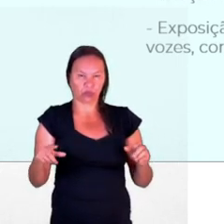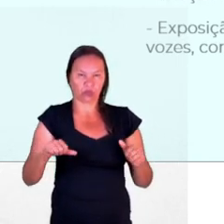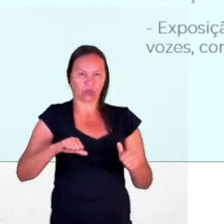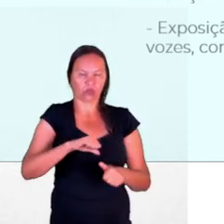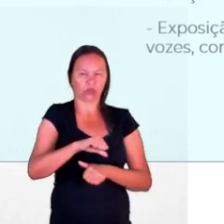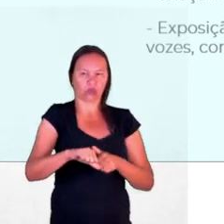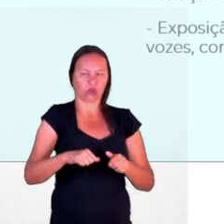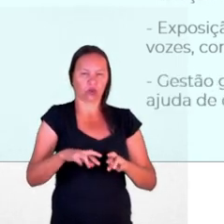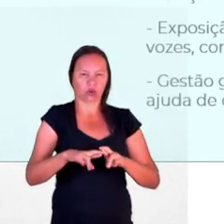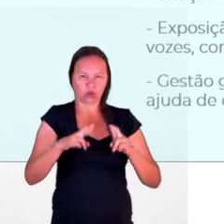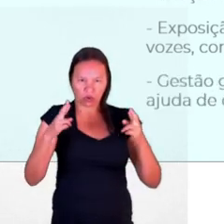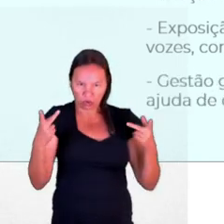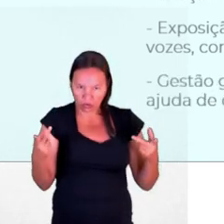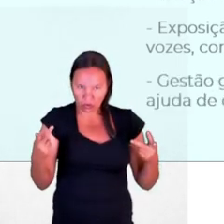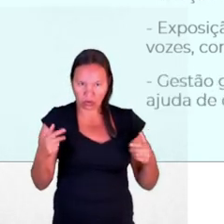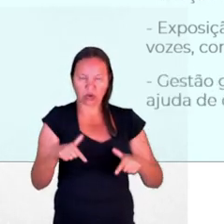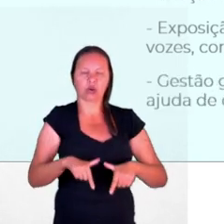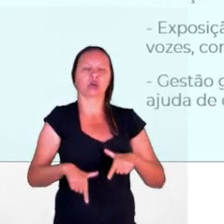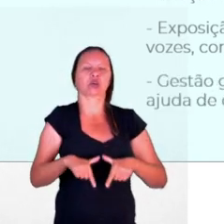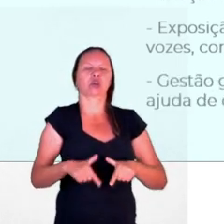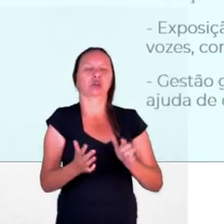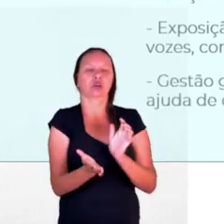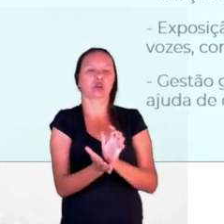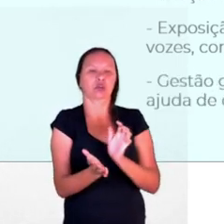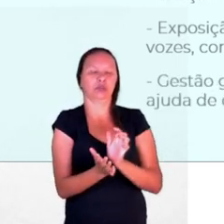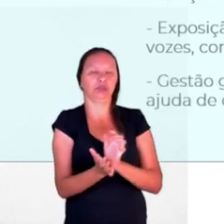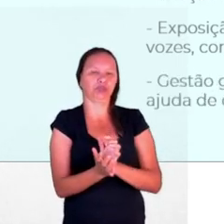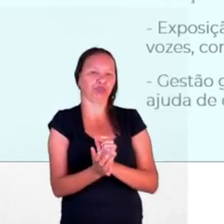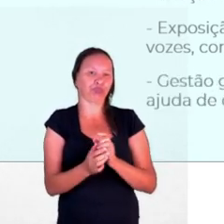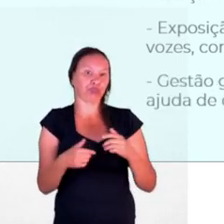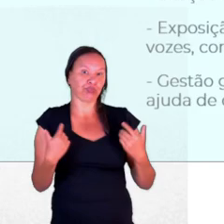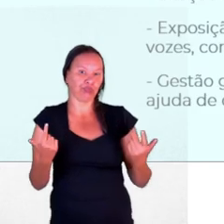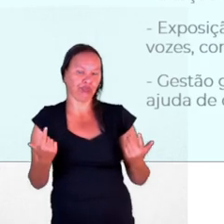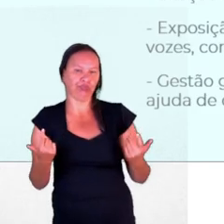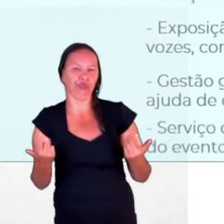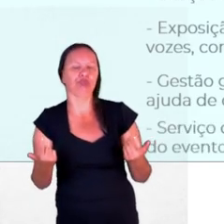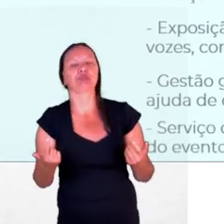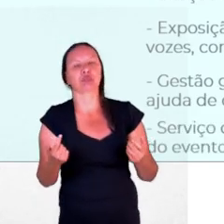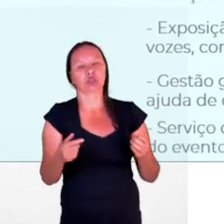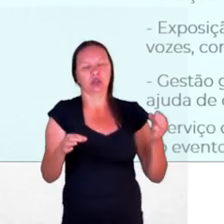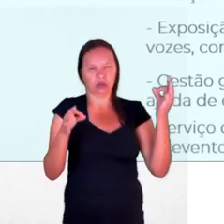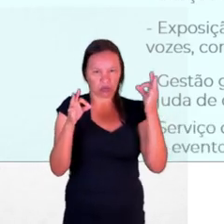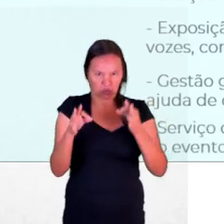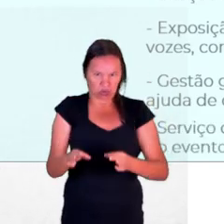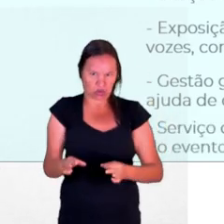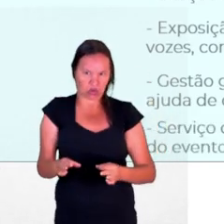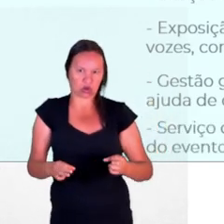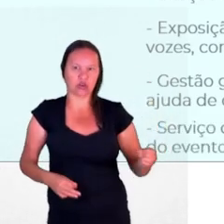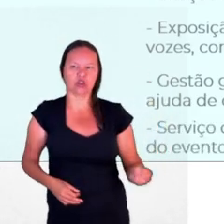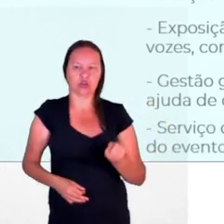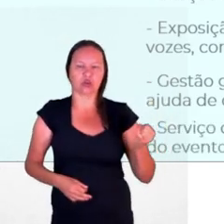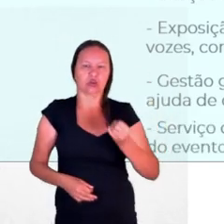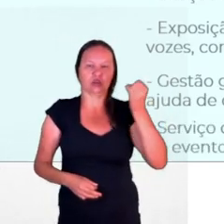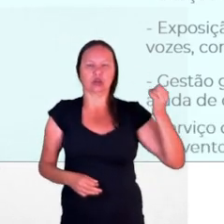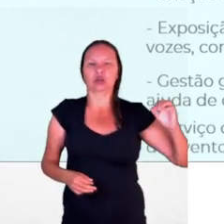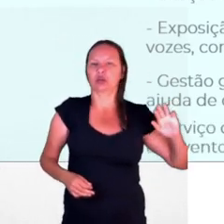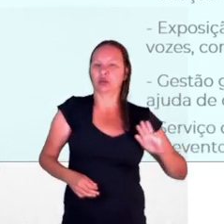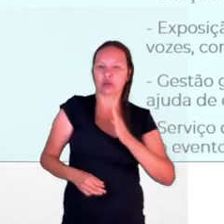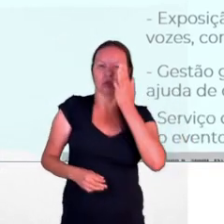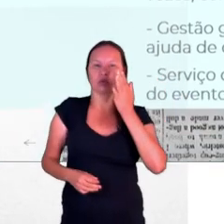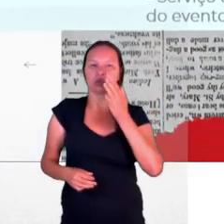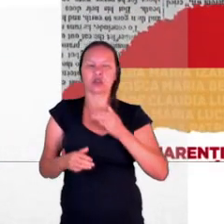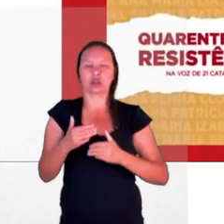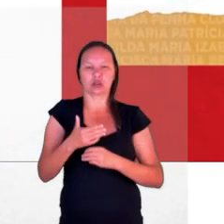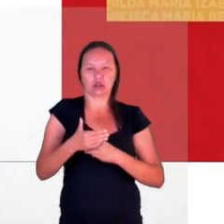também desse grupo de trabalho é que que ele é totalmente horizontalizado então por isso a gente consegue também desenvolver essas